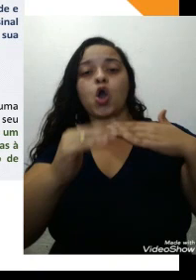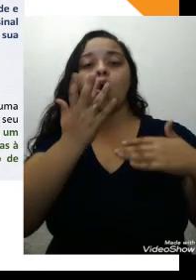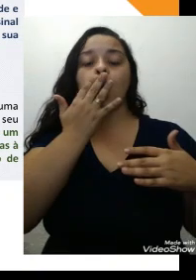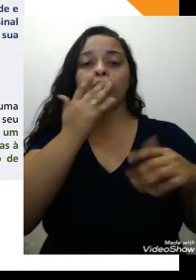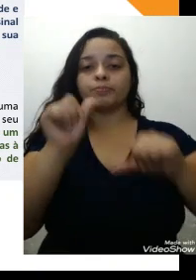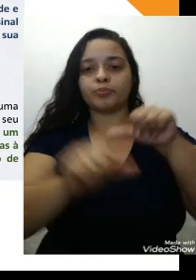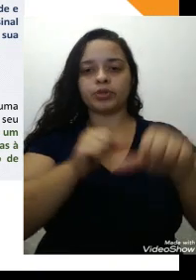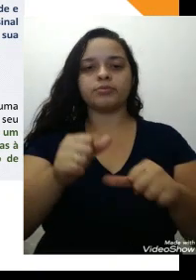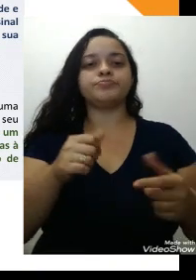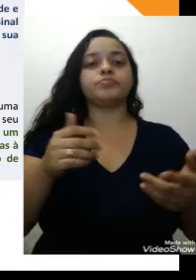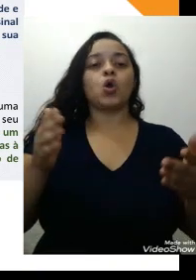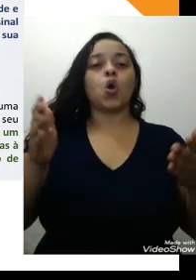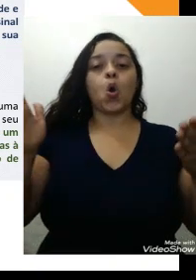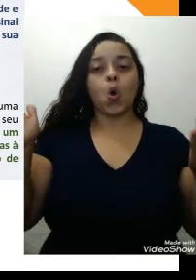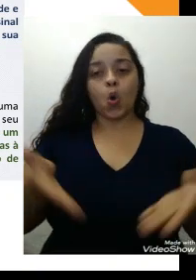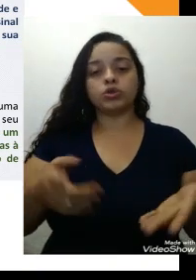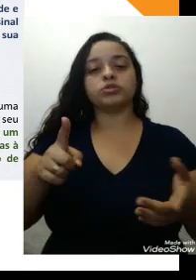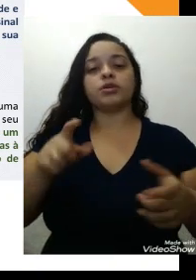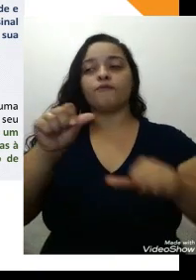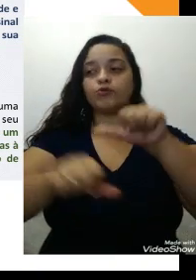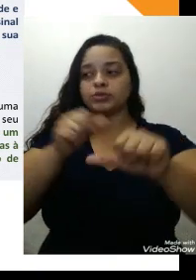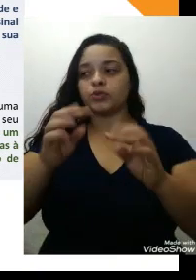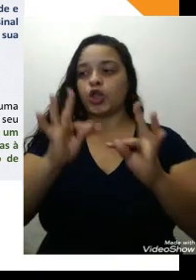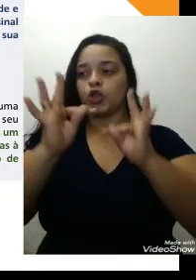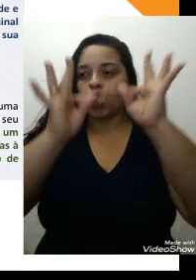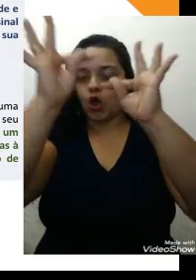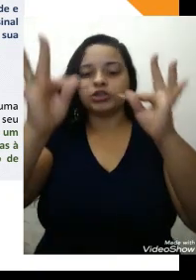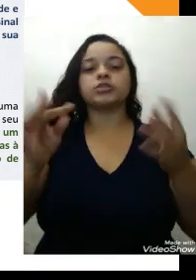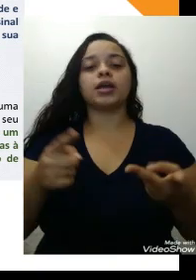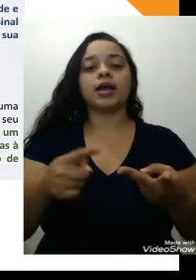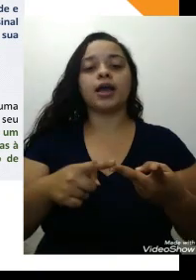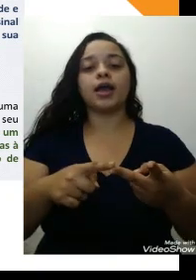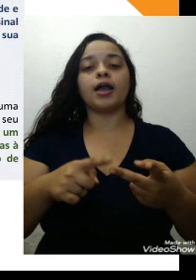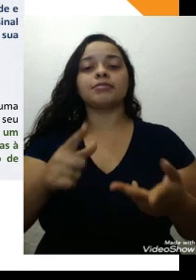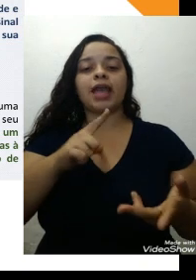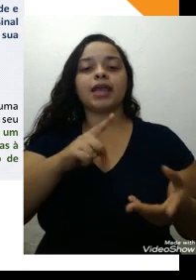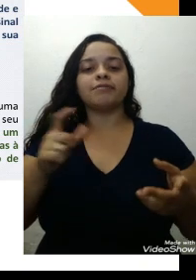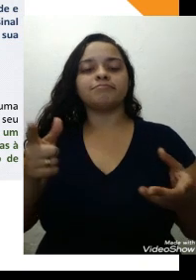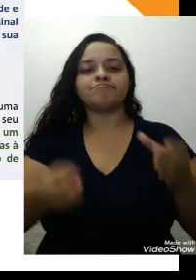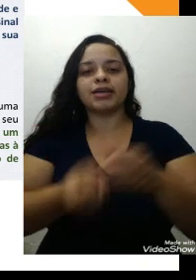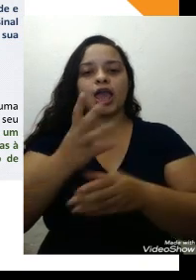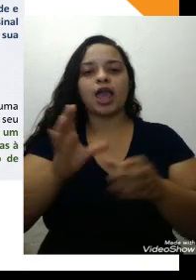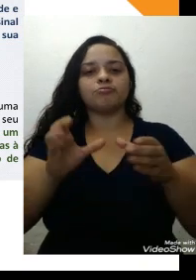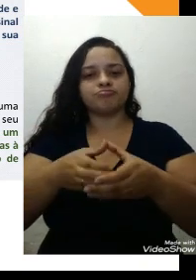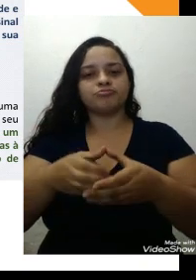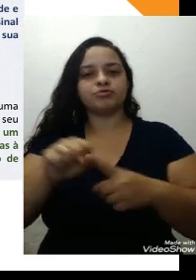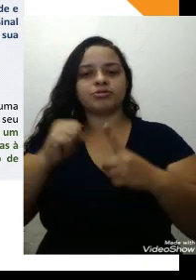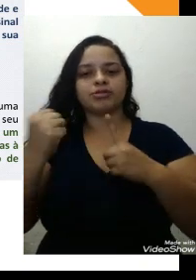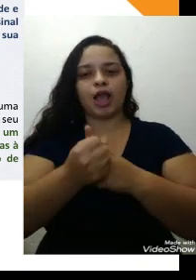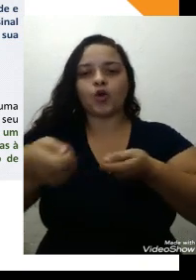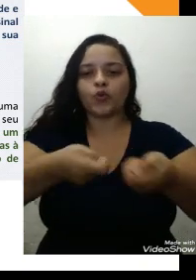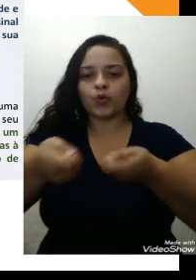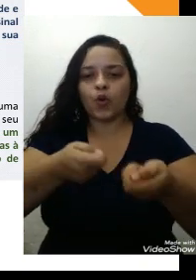se inicia assim: hoje, a evolução tecnológica criou um tipo de sociedade de controle, em que os